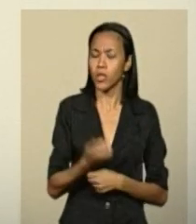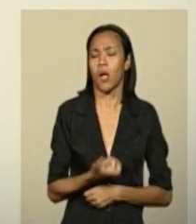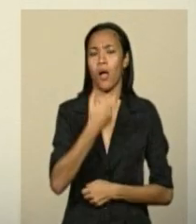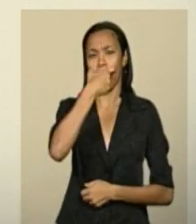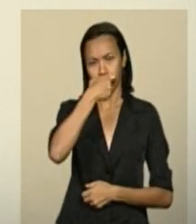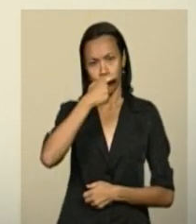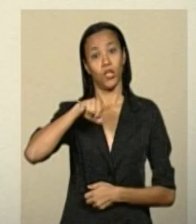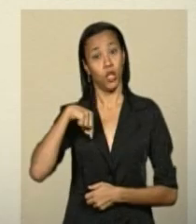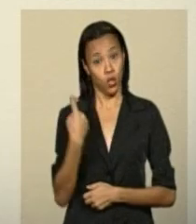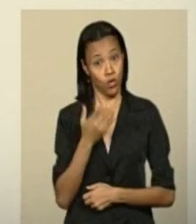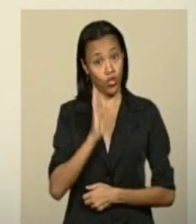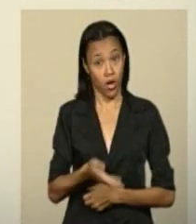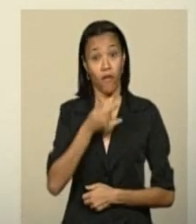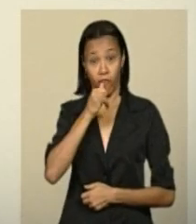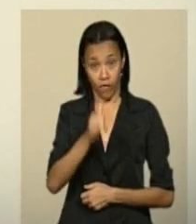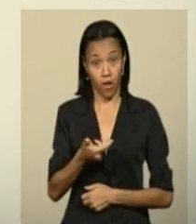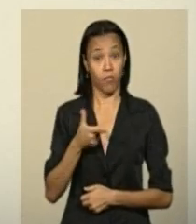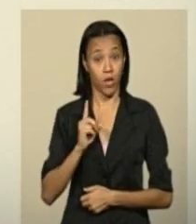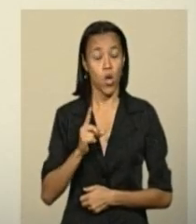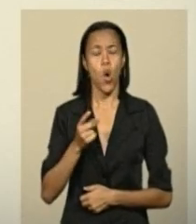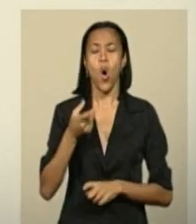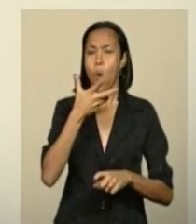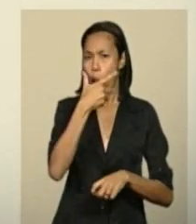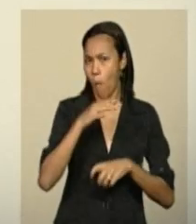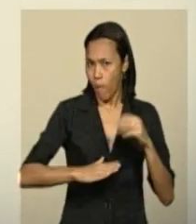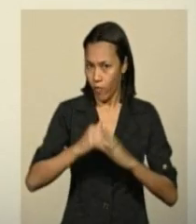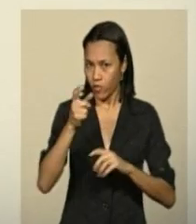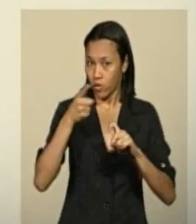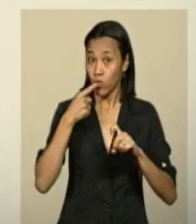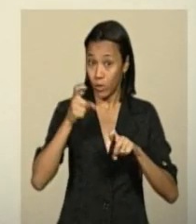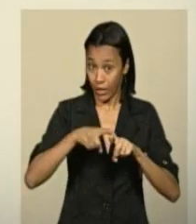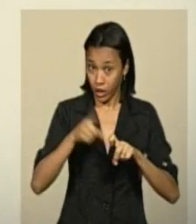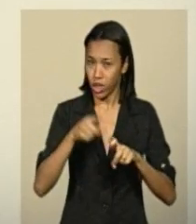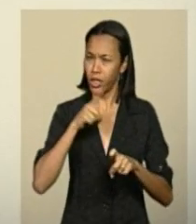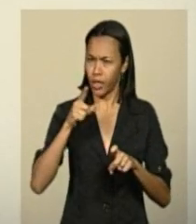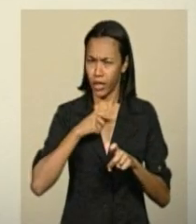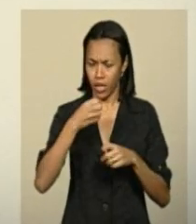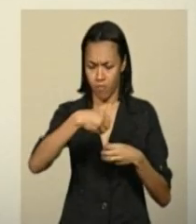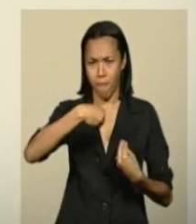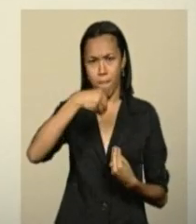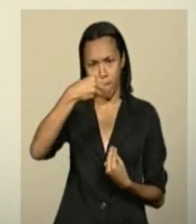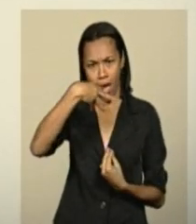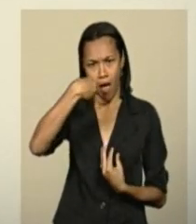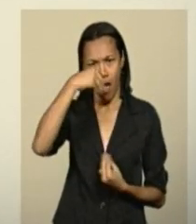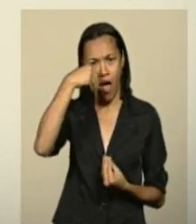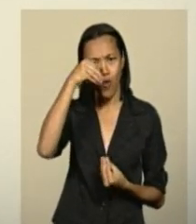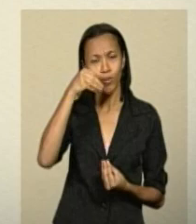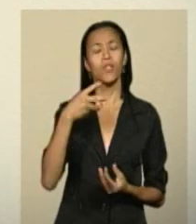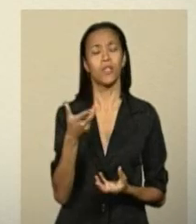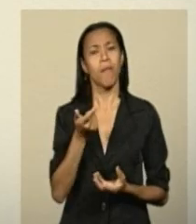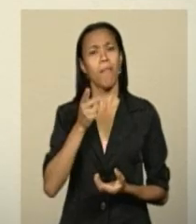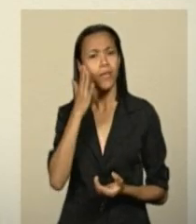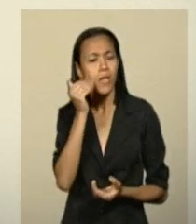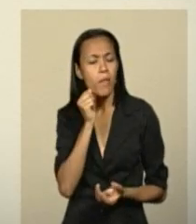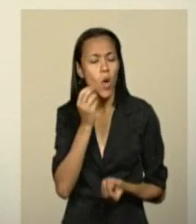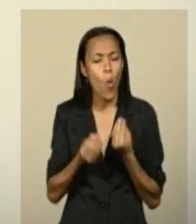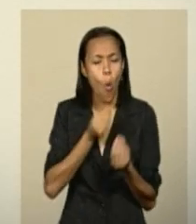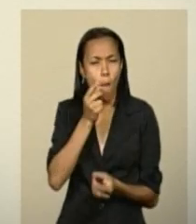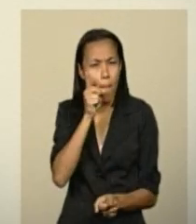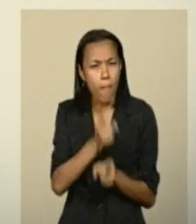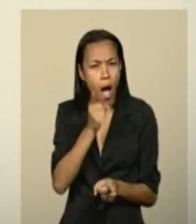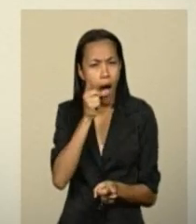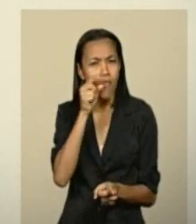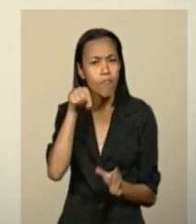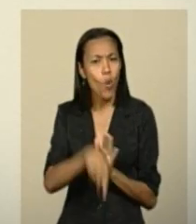que nós nos ferimos antes o dentista tem até aparelho de raio x para fazer um diagnóstico mais